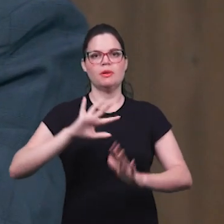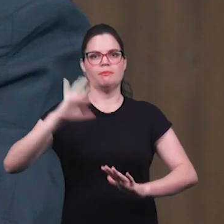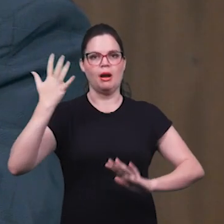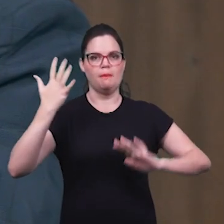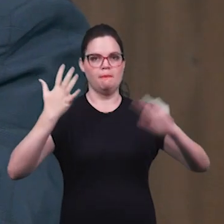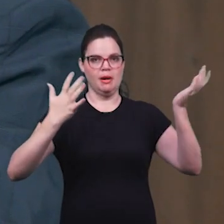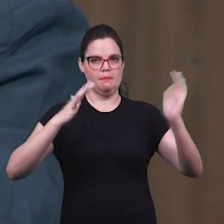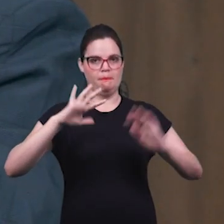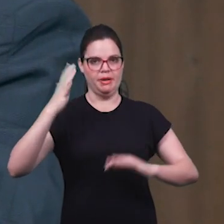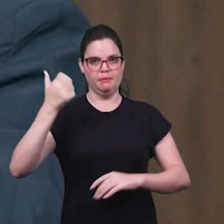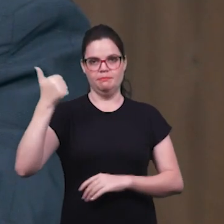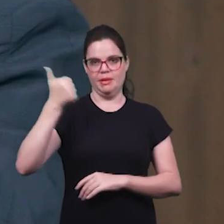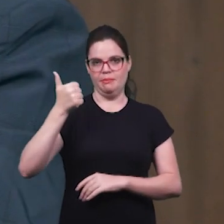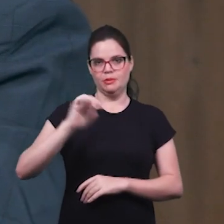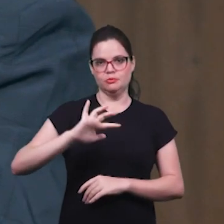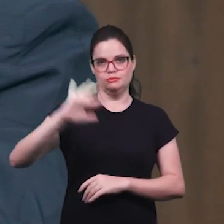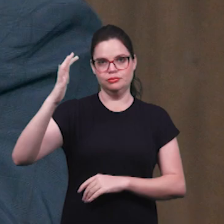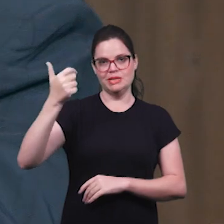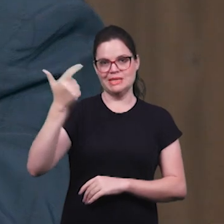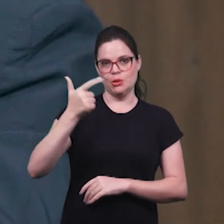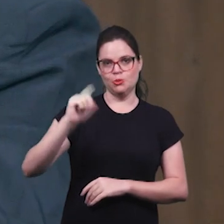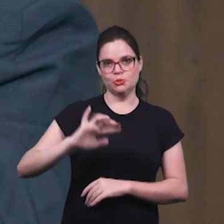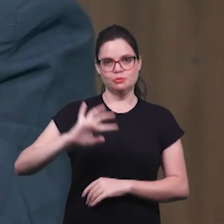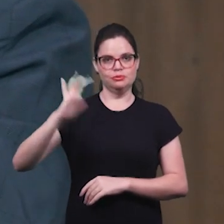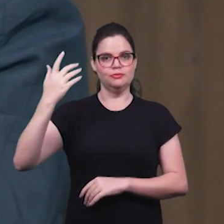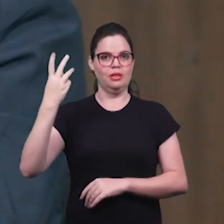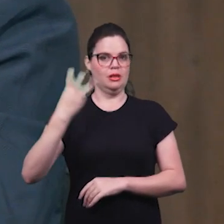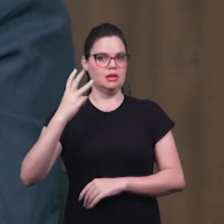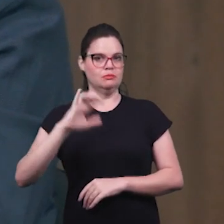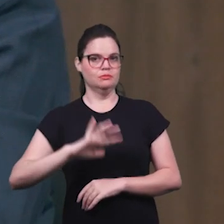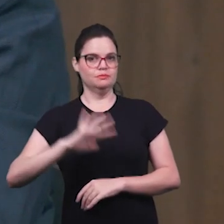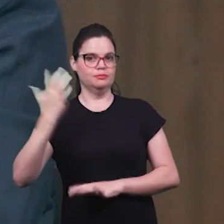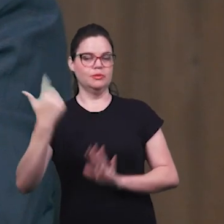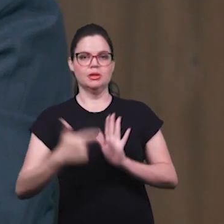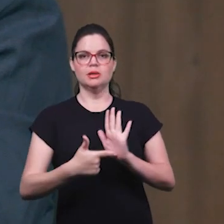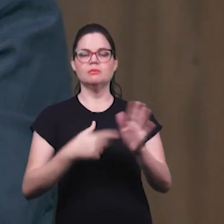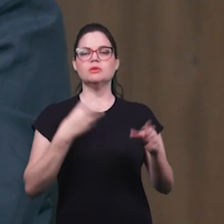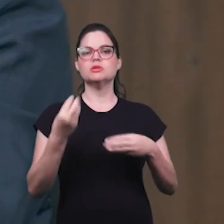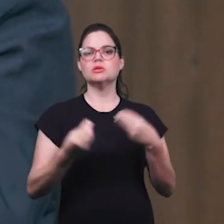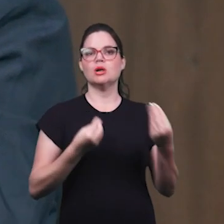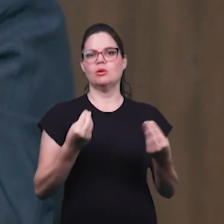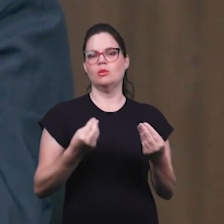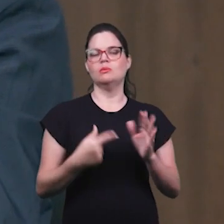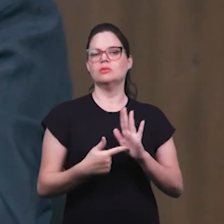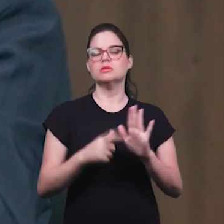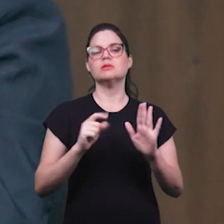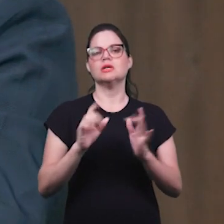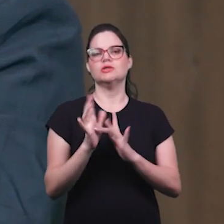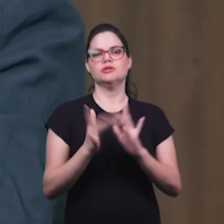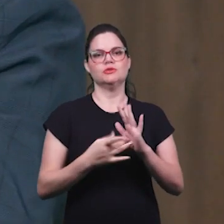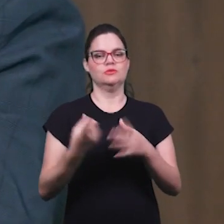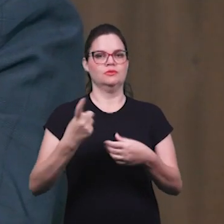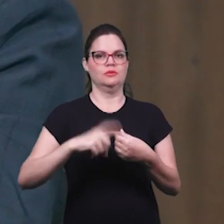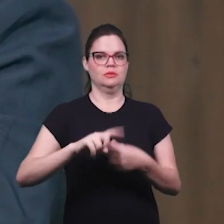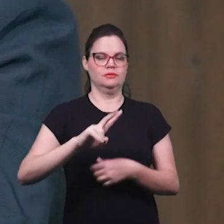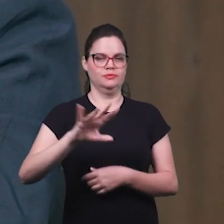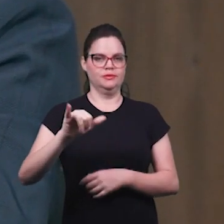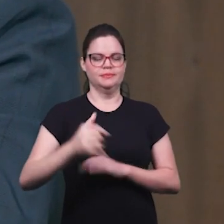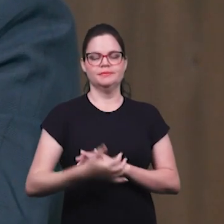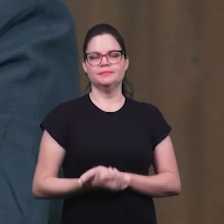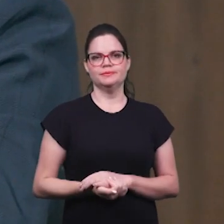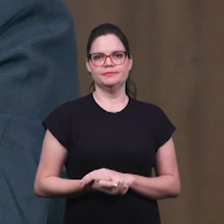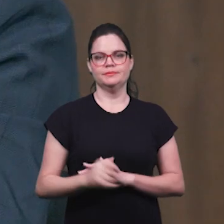criadora, como algumas dessas trombetas mostrando sinais da volta do Senhor Jesus. Então aqui nós